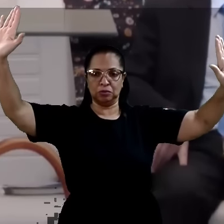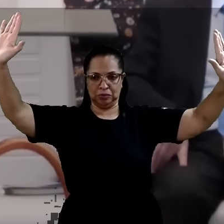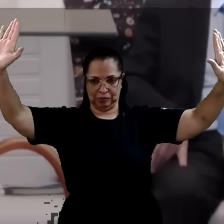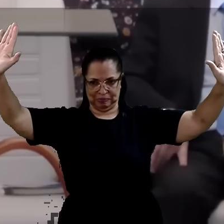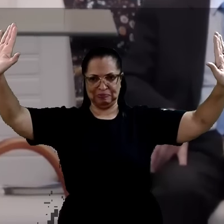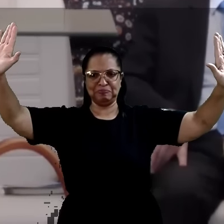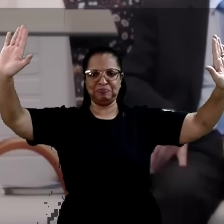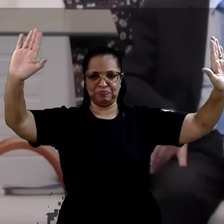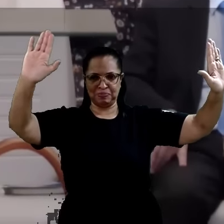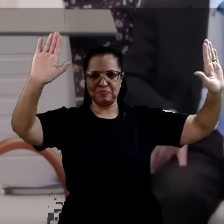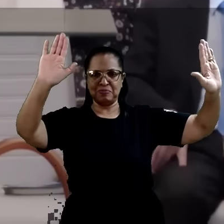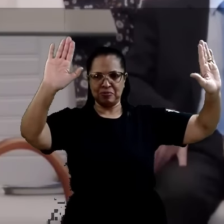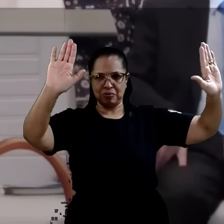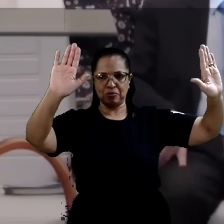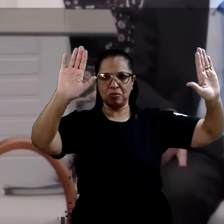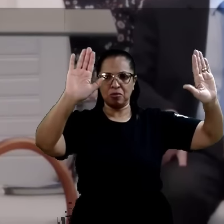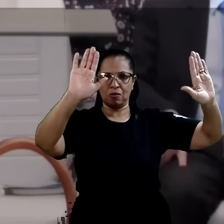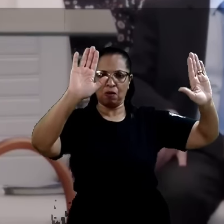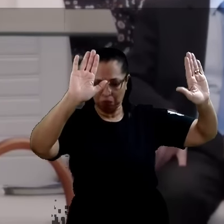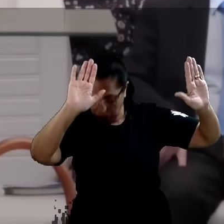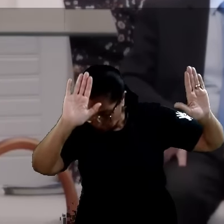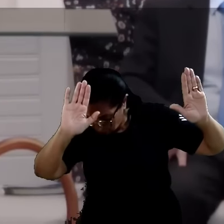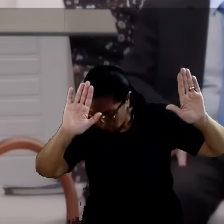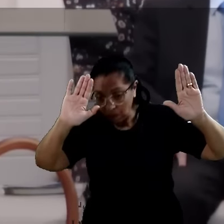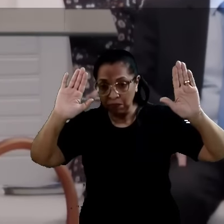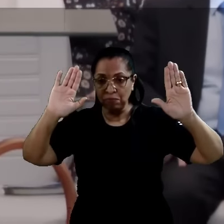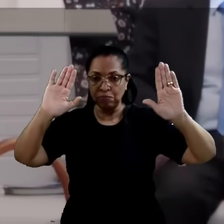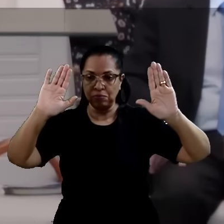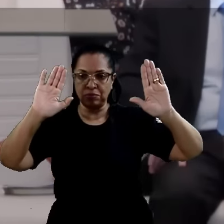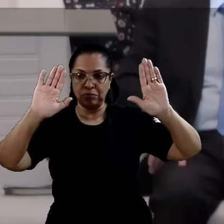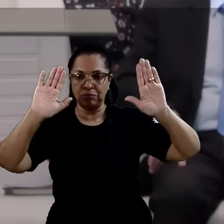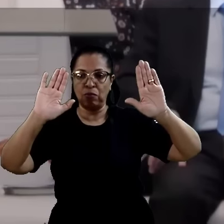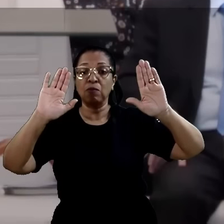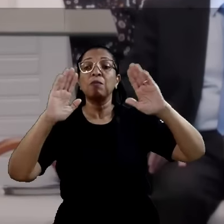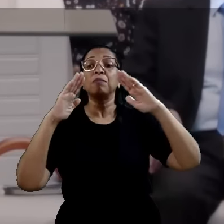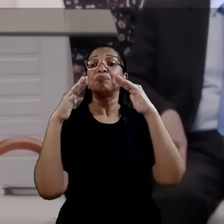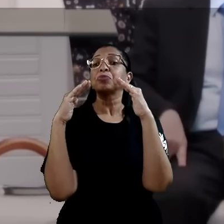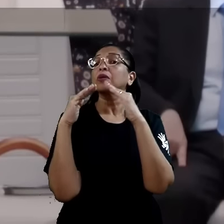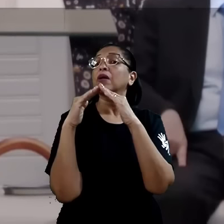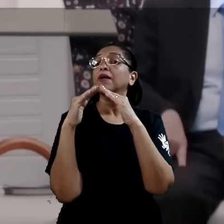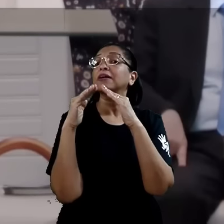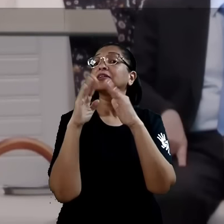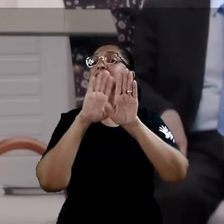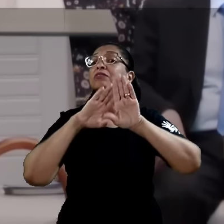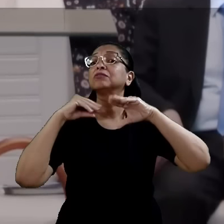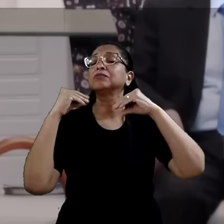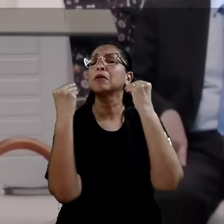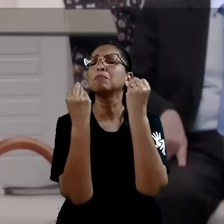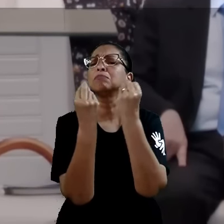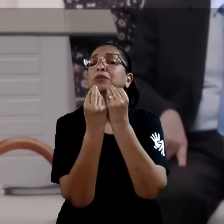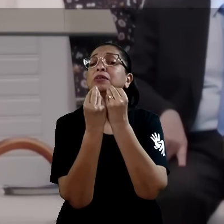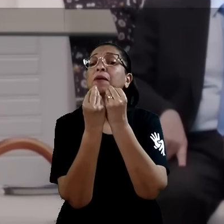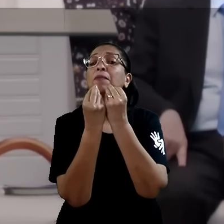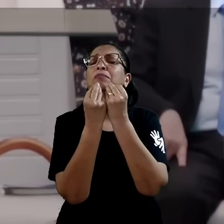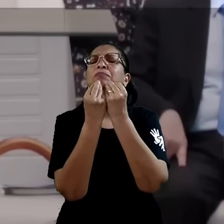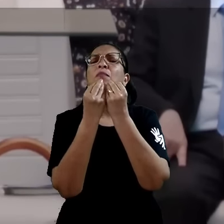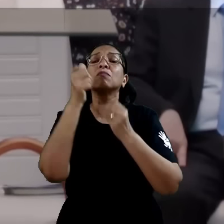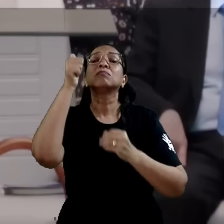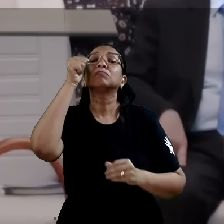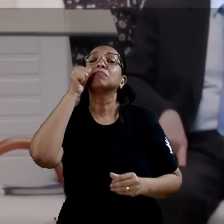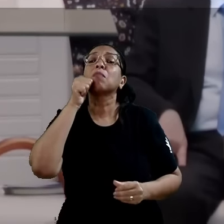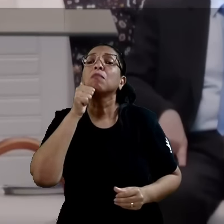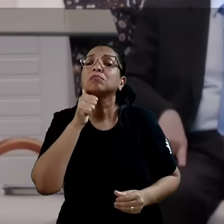ma o que a tua casa precisa está aí Deus manda pais e mães aqui enxugar as